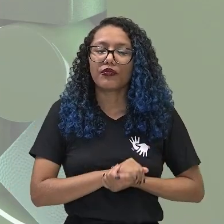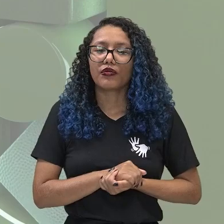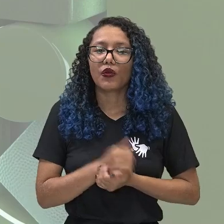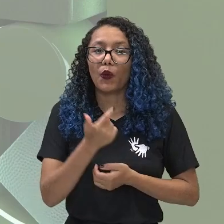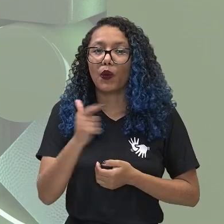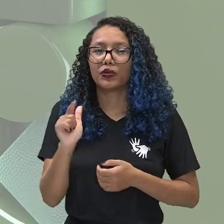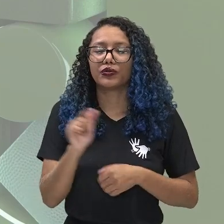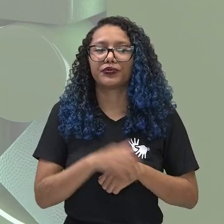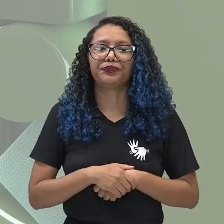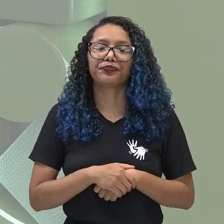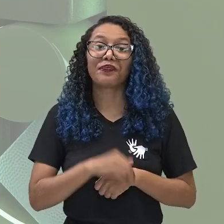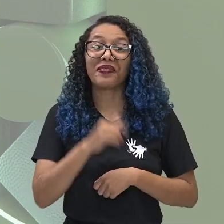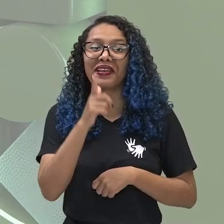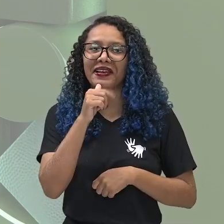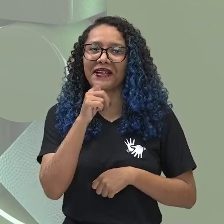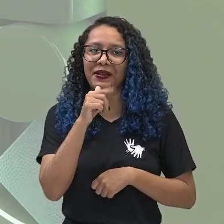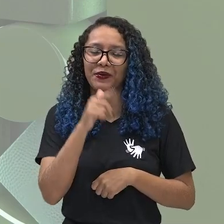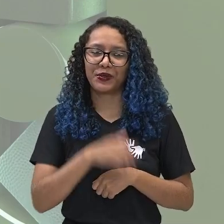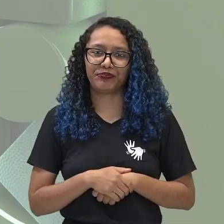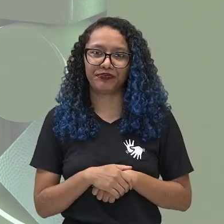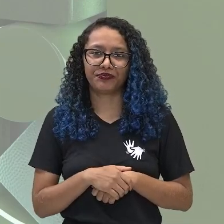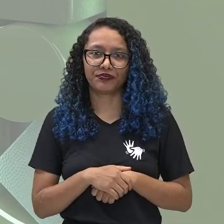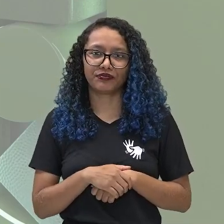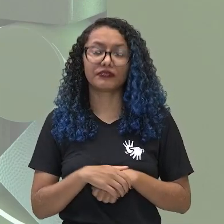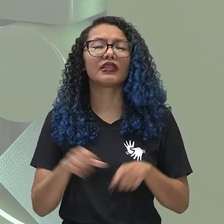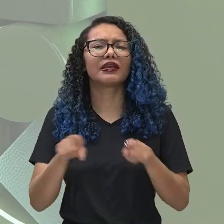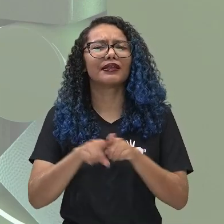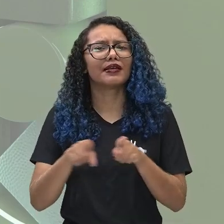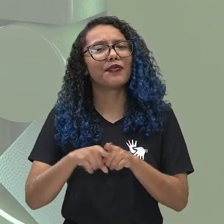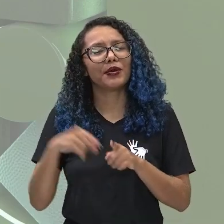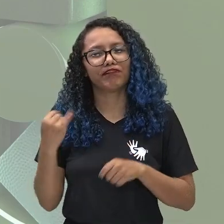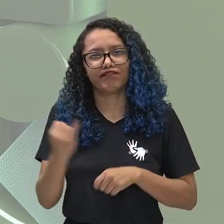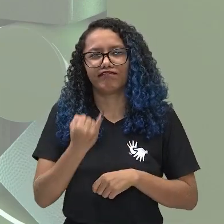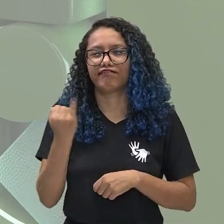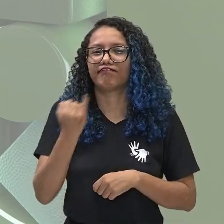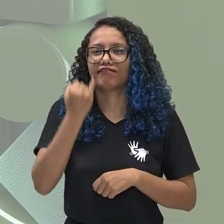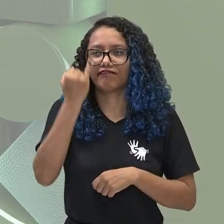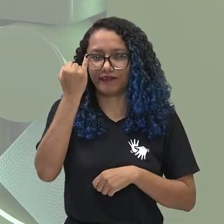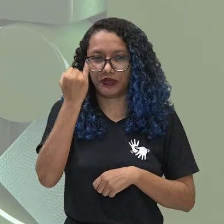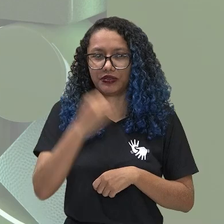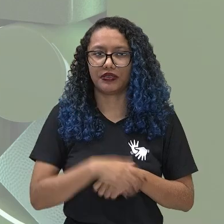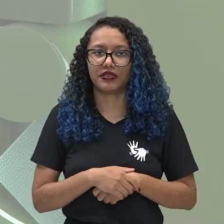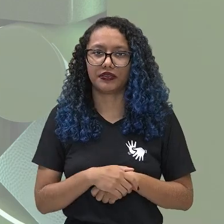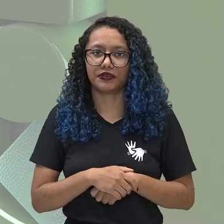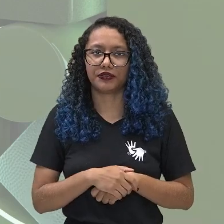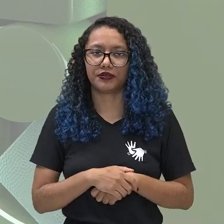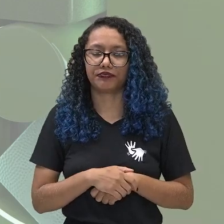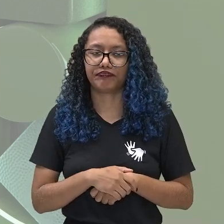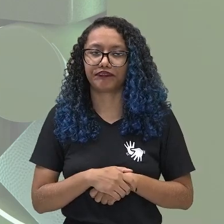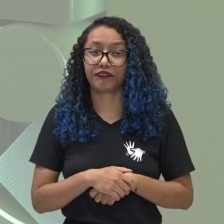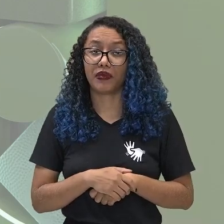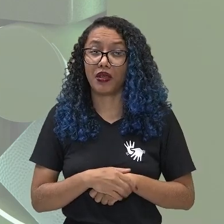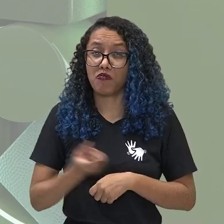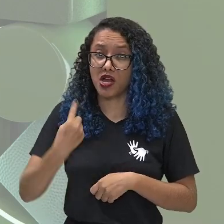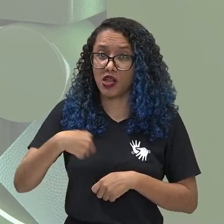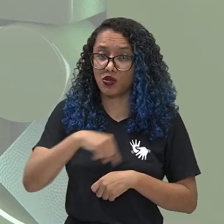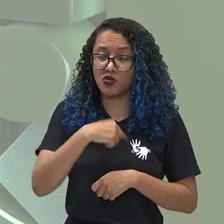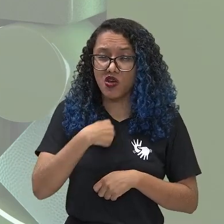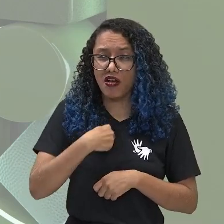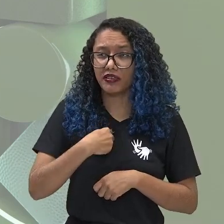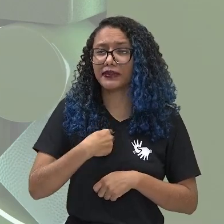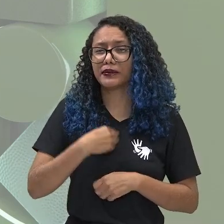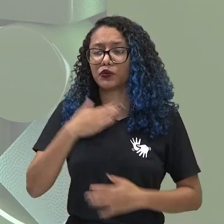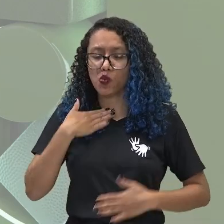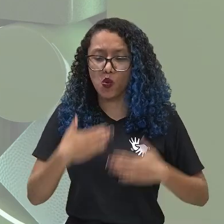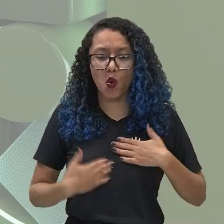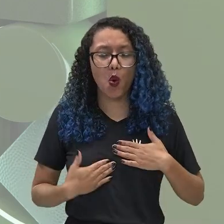A água que é tão importante para a vida, não só no nosso organismo, mas como a vida como um todo, no todo